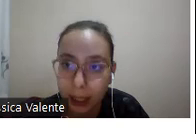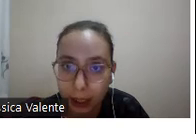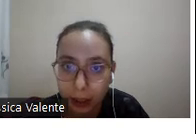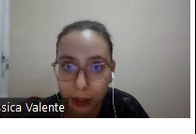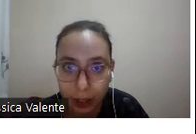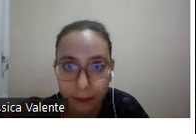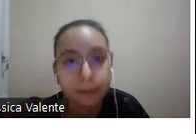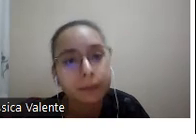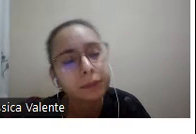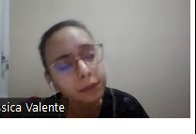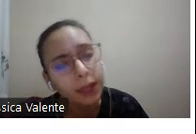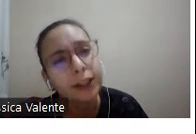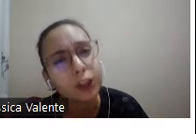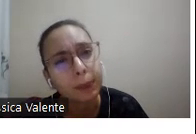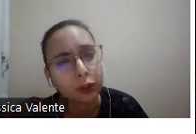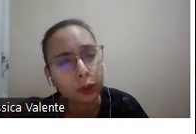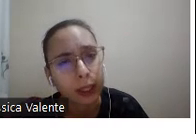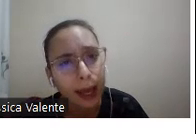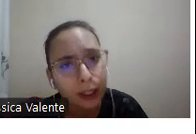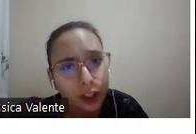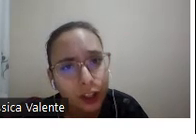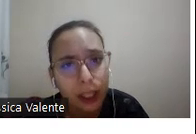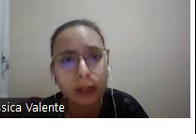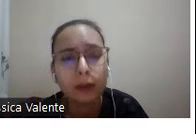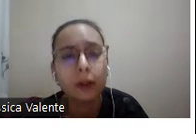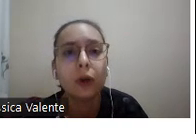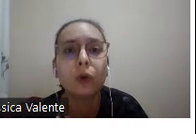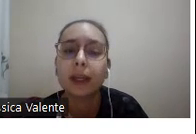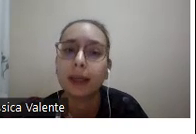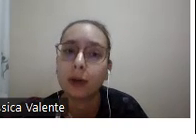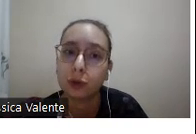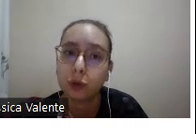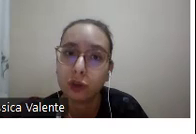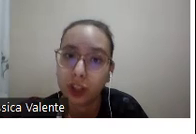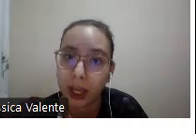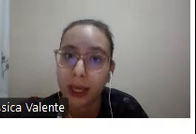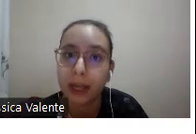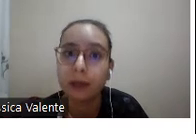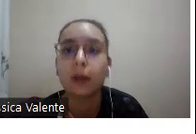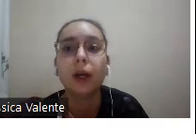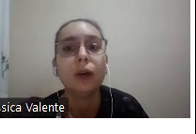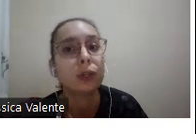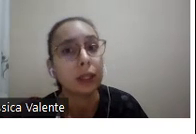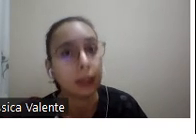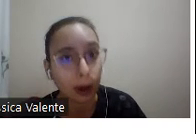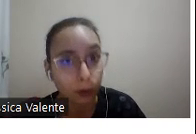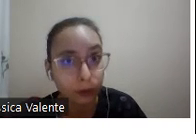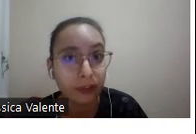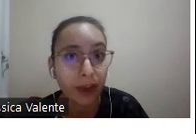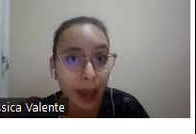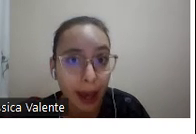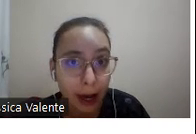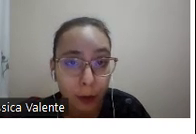algumas regrinhas, né? A gente aprende o que é artigo, o que é um sujeito, o que é